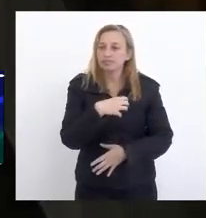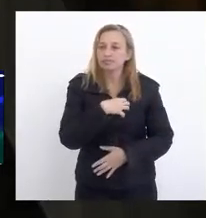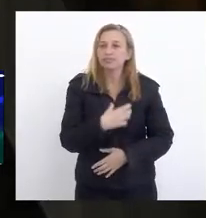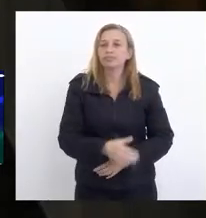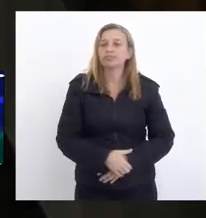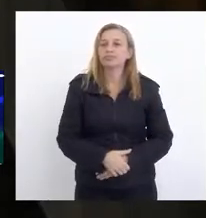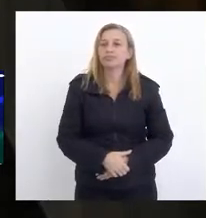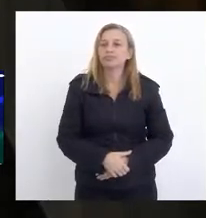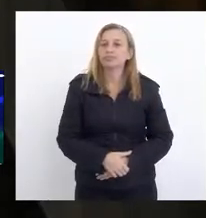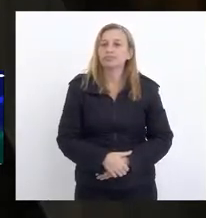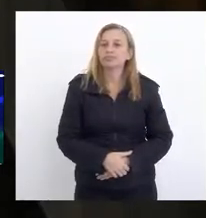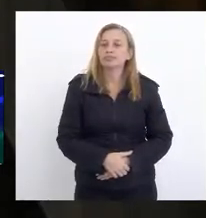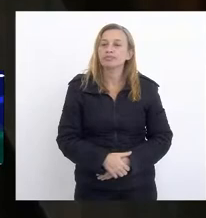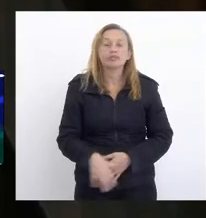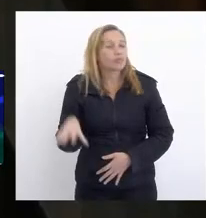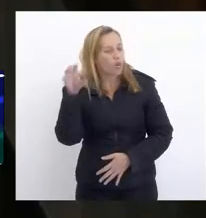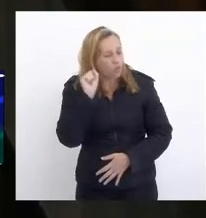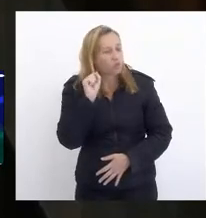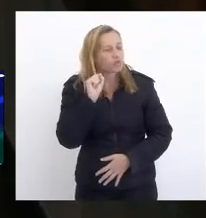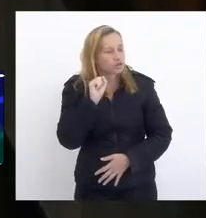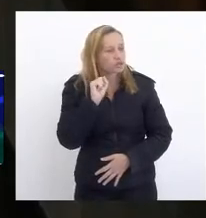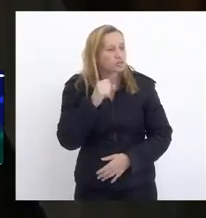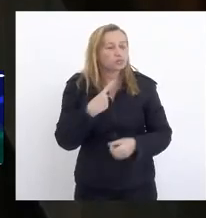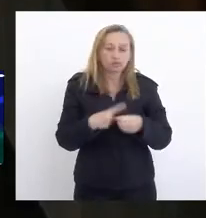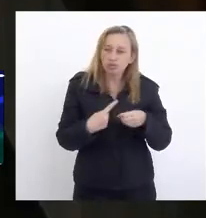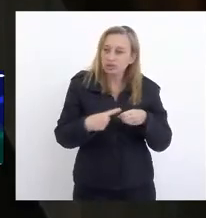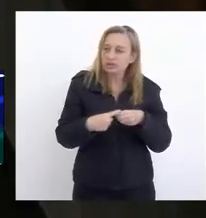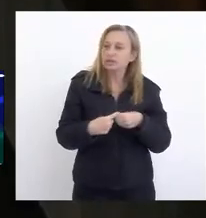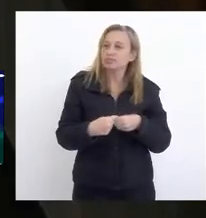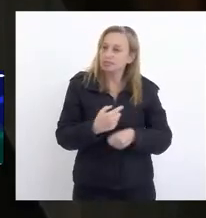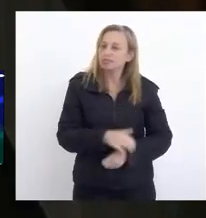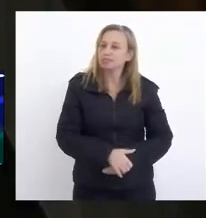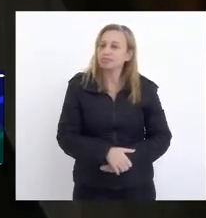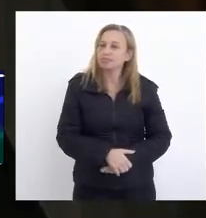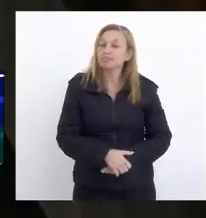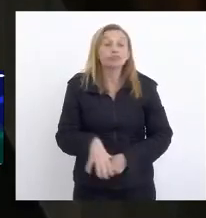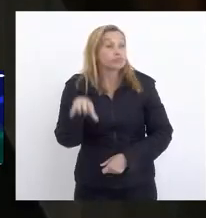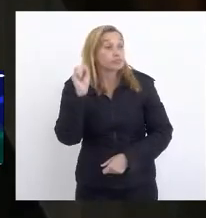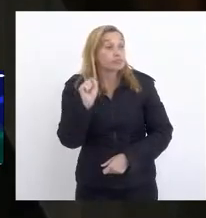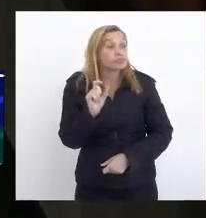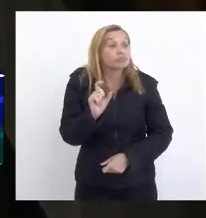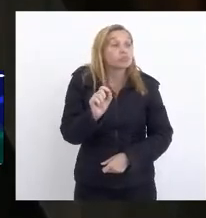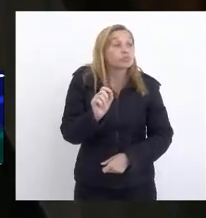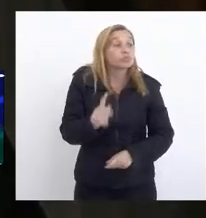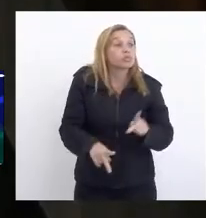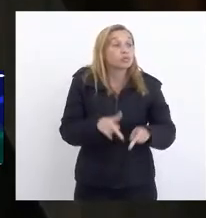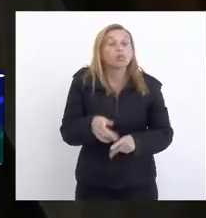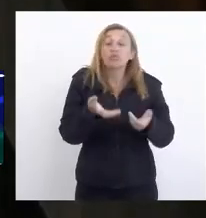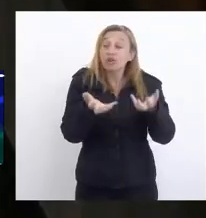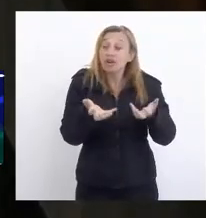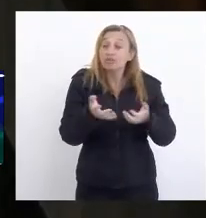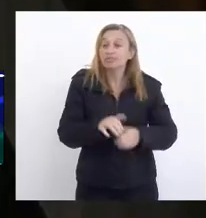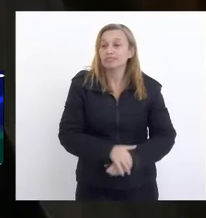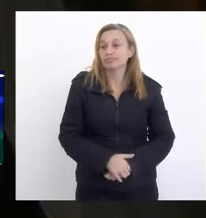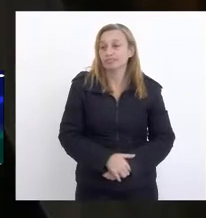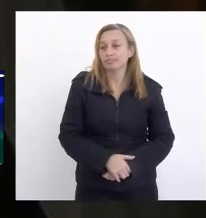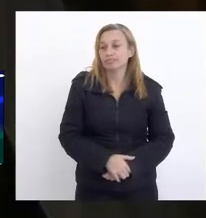né, para ouvir os municípios e ouvir o que, que a população está querendo.